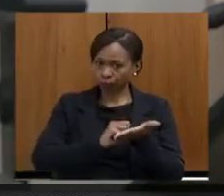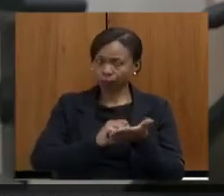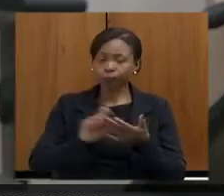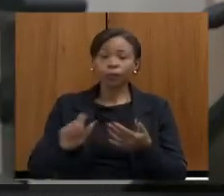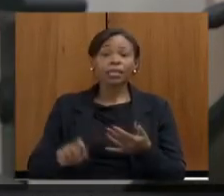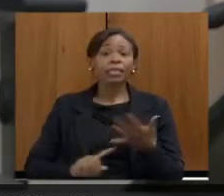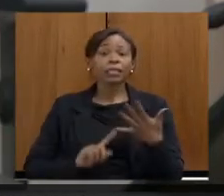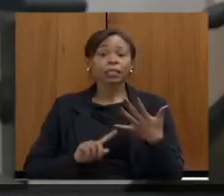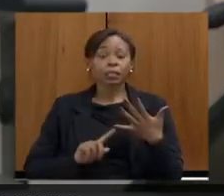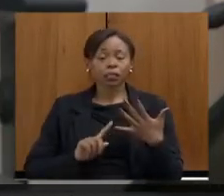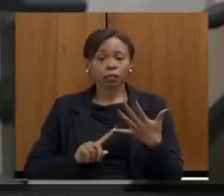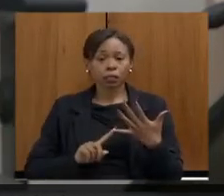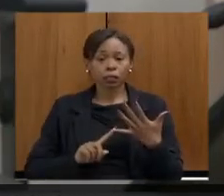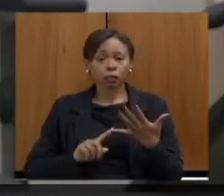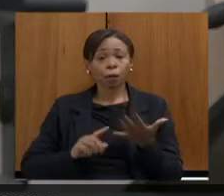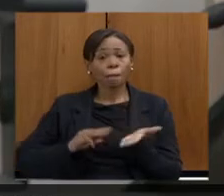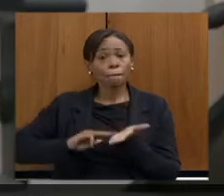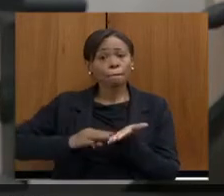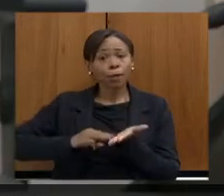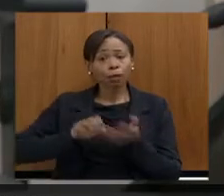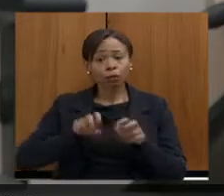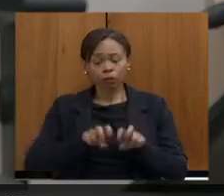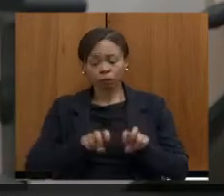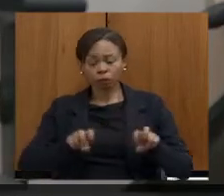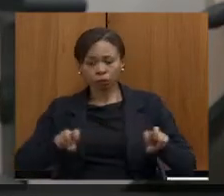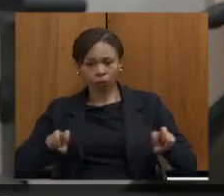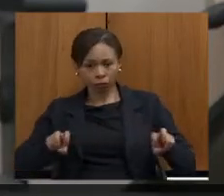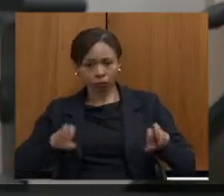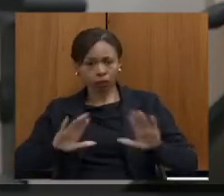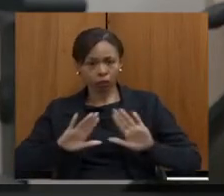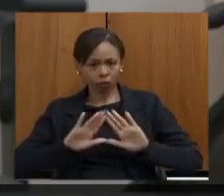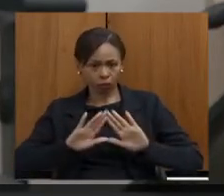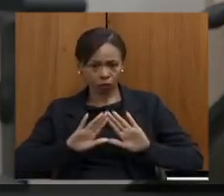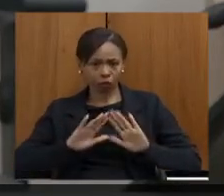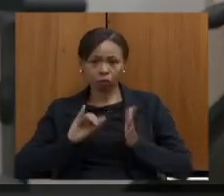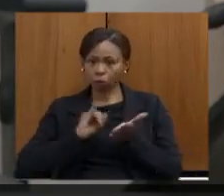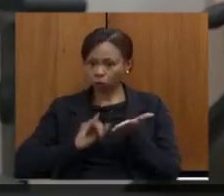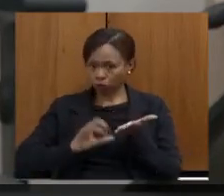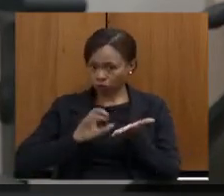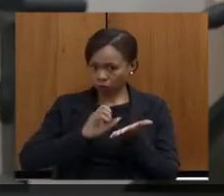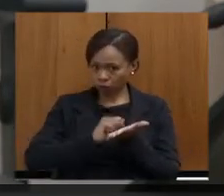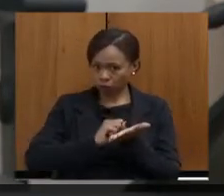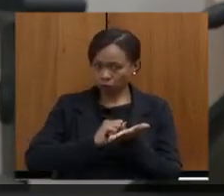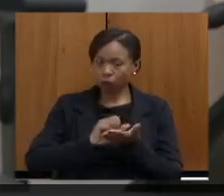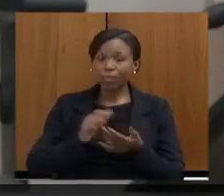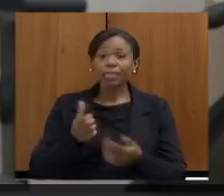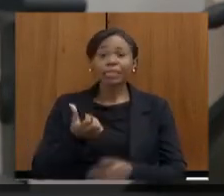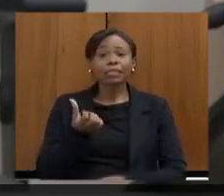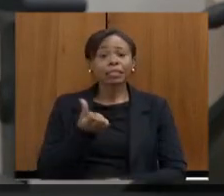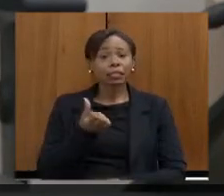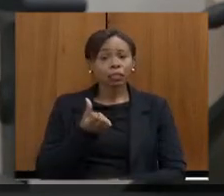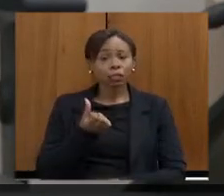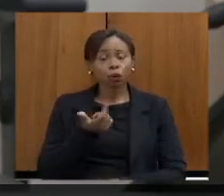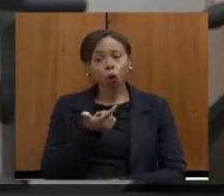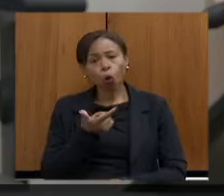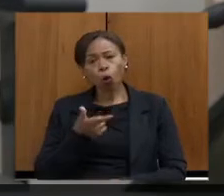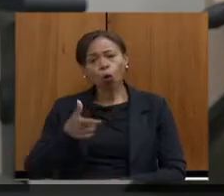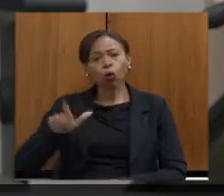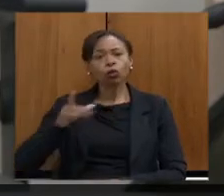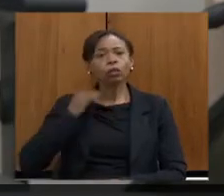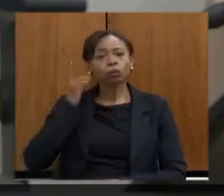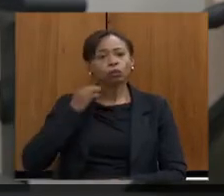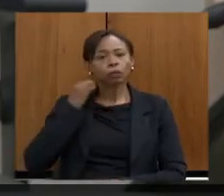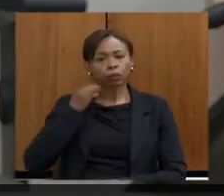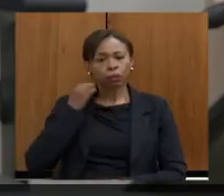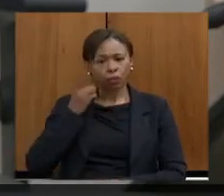Quinto, membros na mesa da Assembleia por ordem de inscrição. Sexto, demais parlamentares por ordem